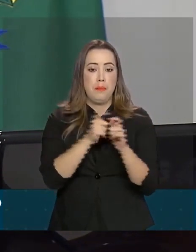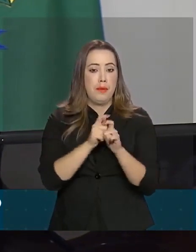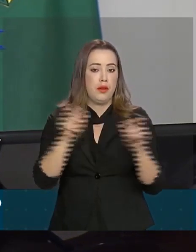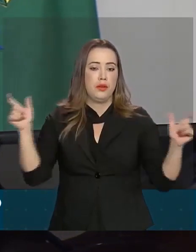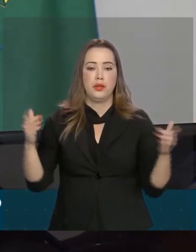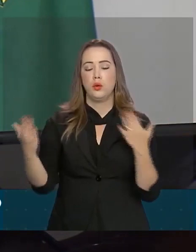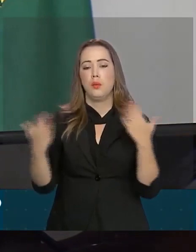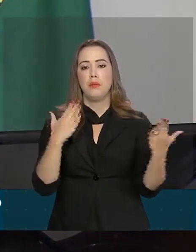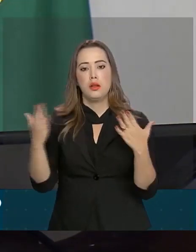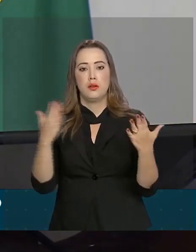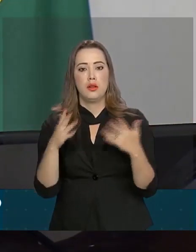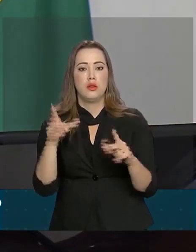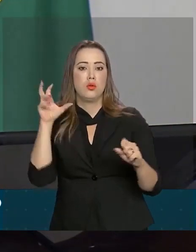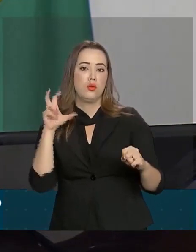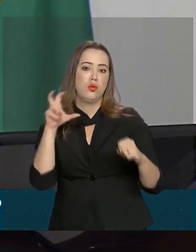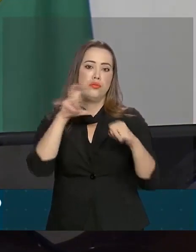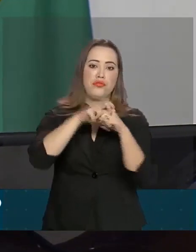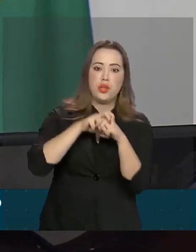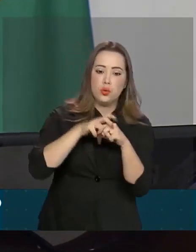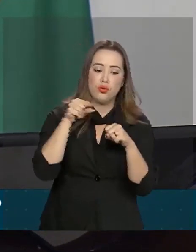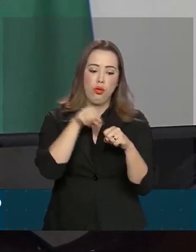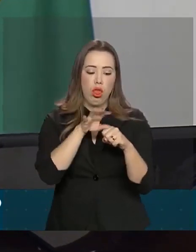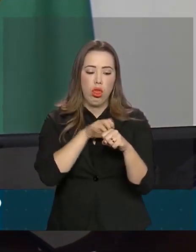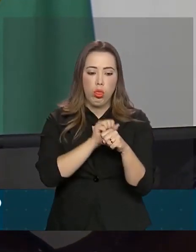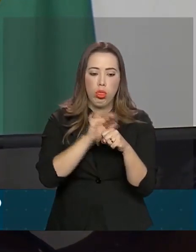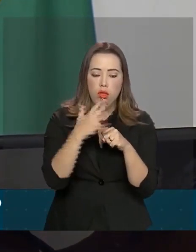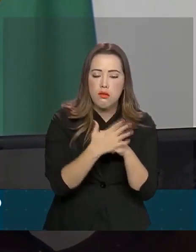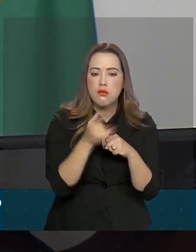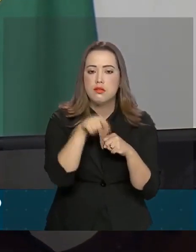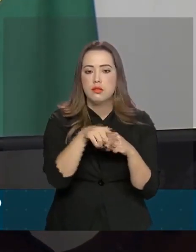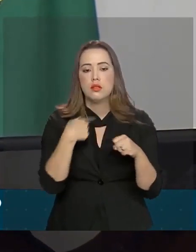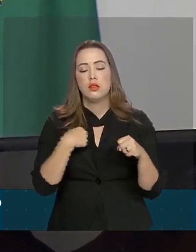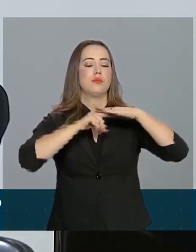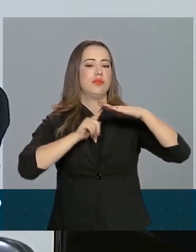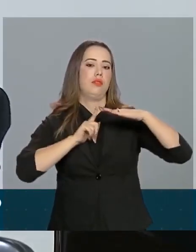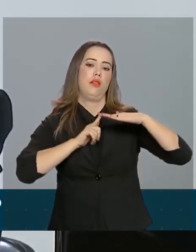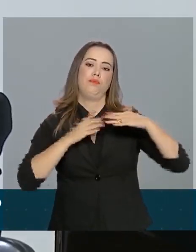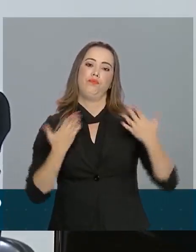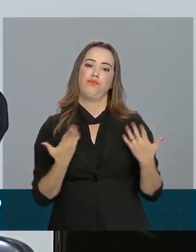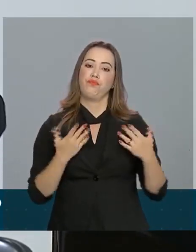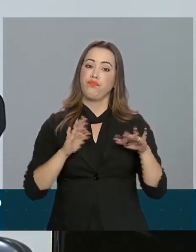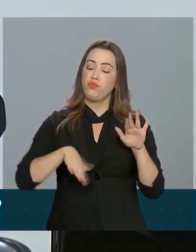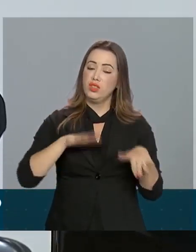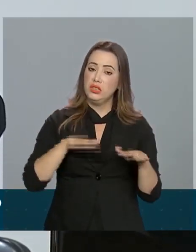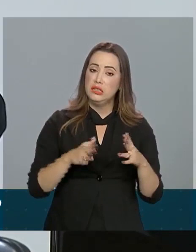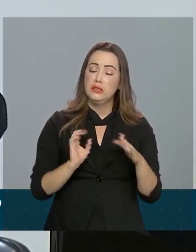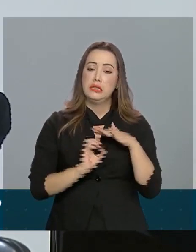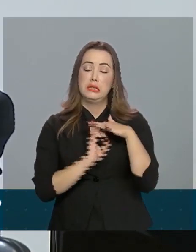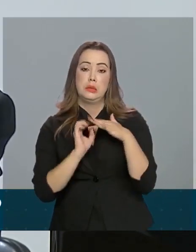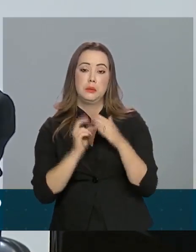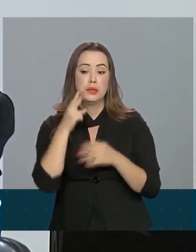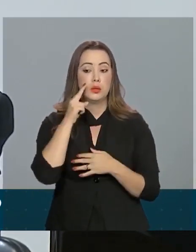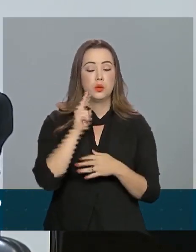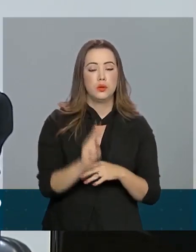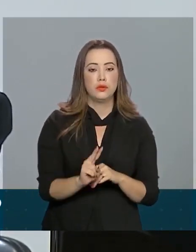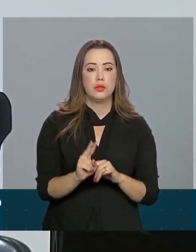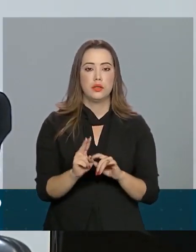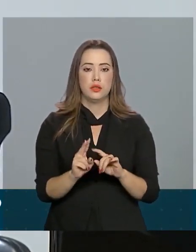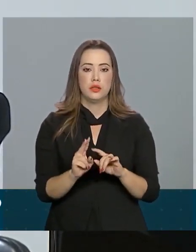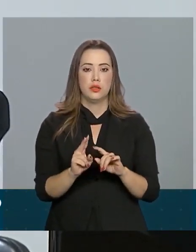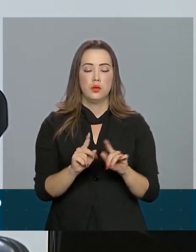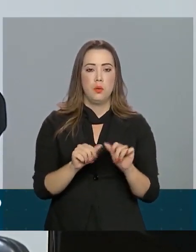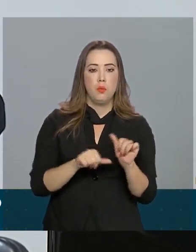maior do que o do vírus que está aí e é realmente aquilo que devemos combater no momento. E algumas empresas, eu estou virando a